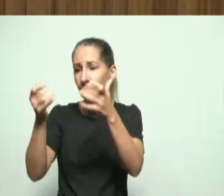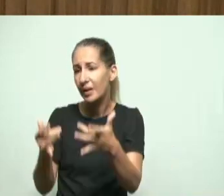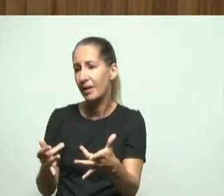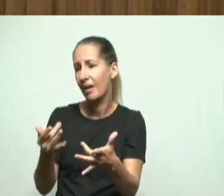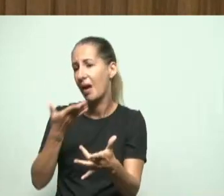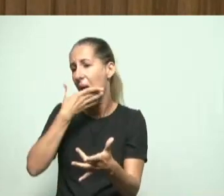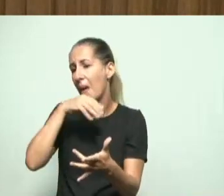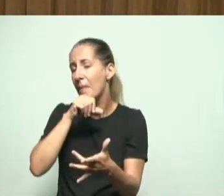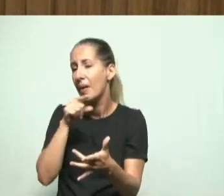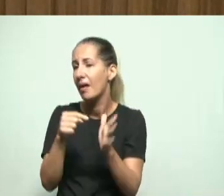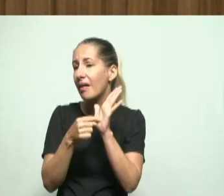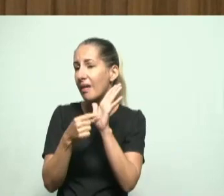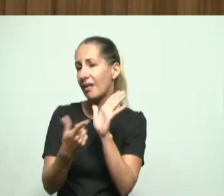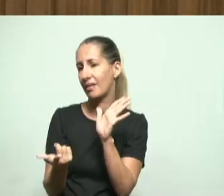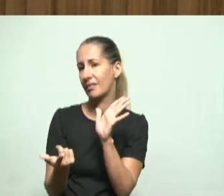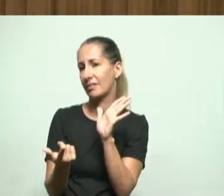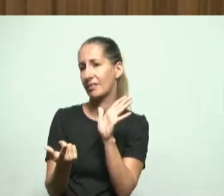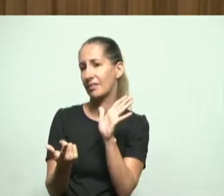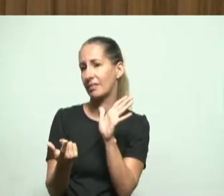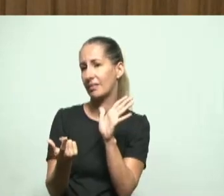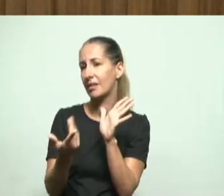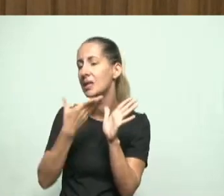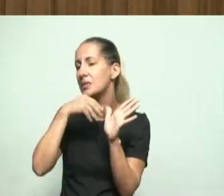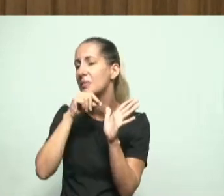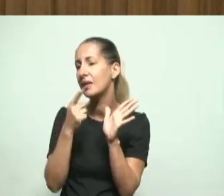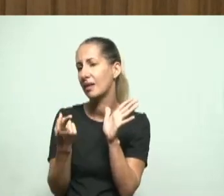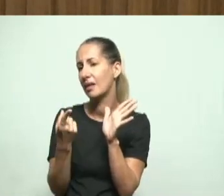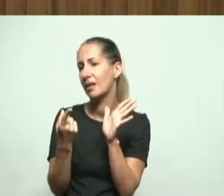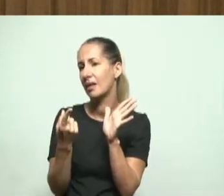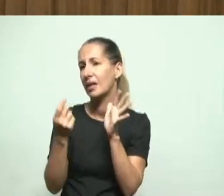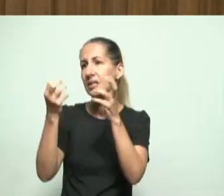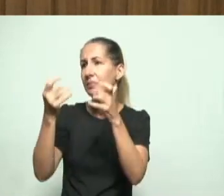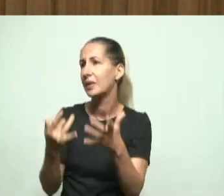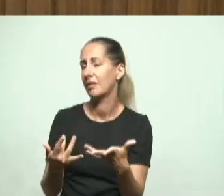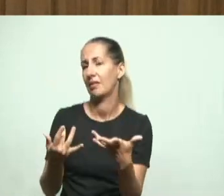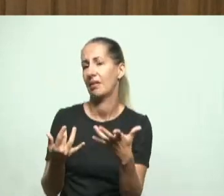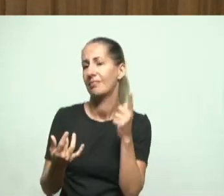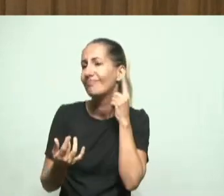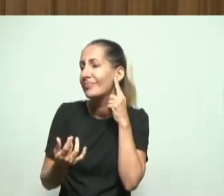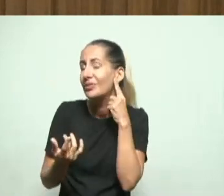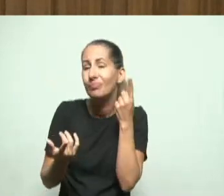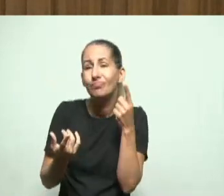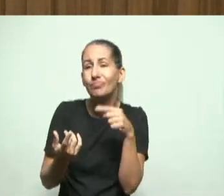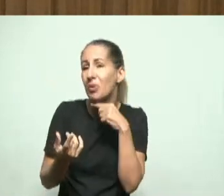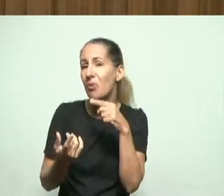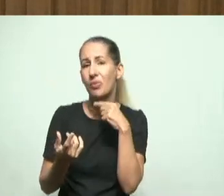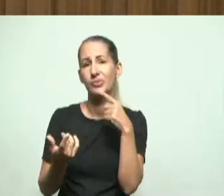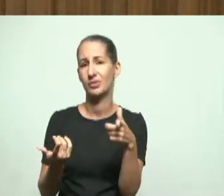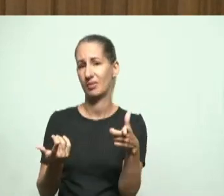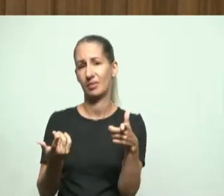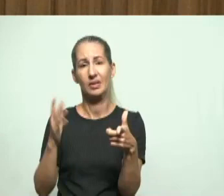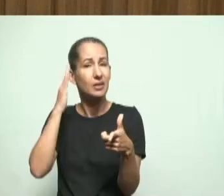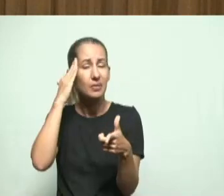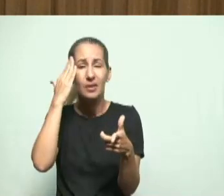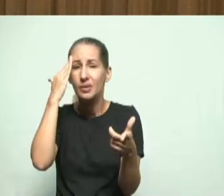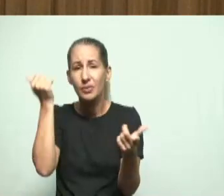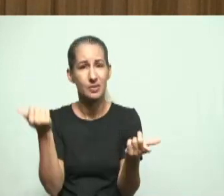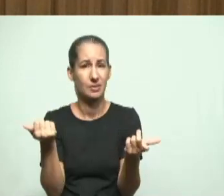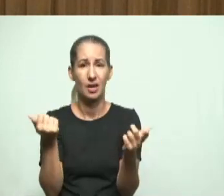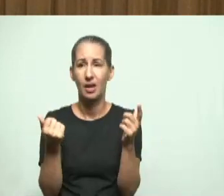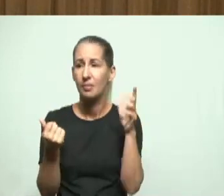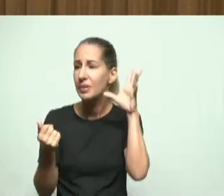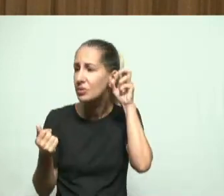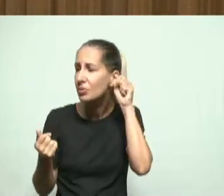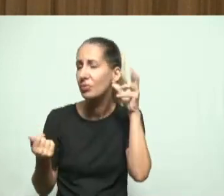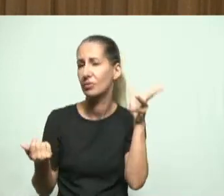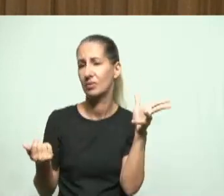dizer aquilo, viu, Brisa, para o pai, expressar com palavras, que ela não está escutando direito. Ela não sabe ainda o que é escutar